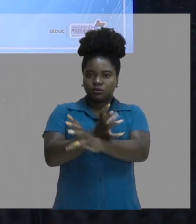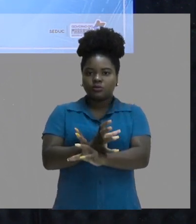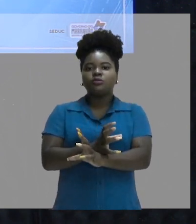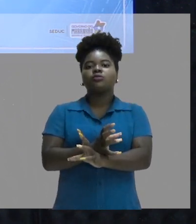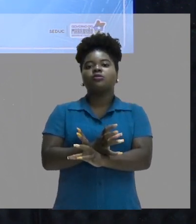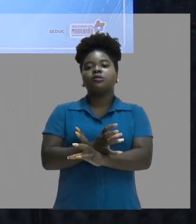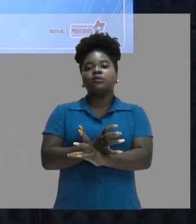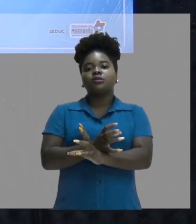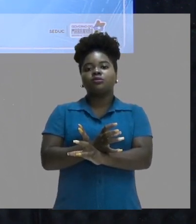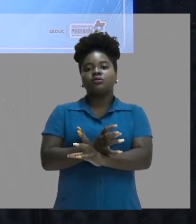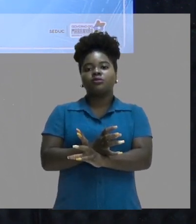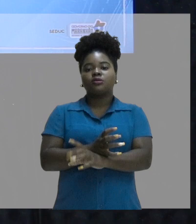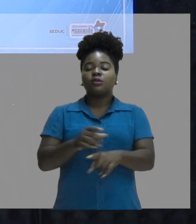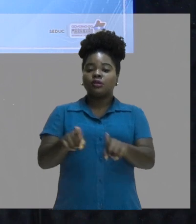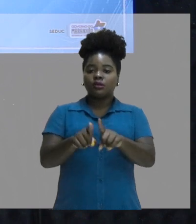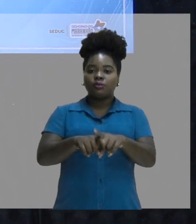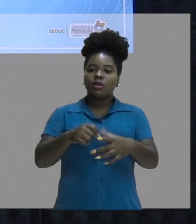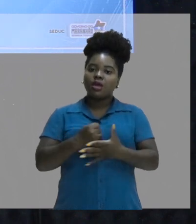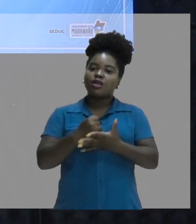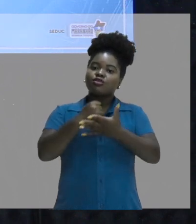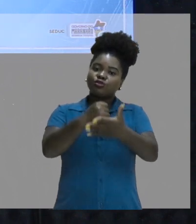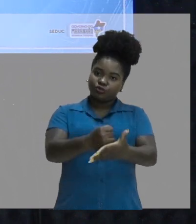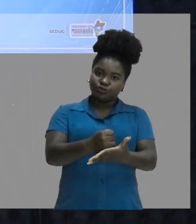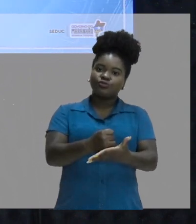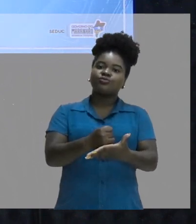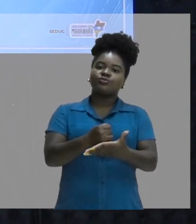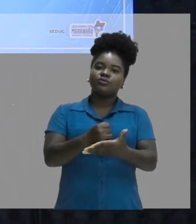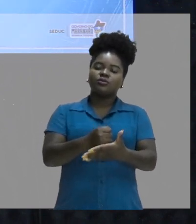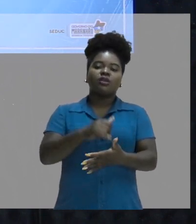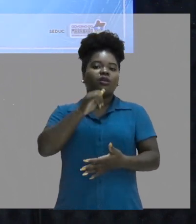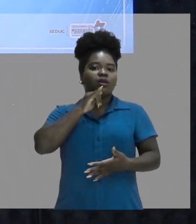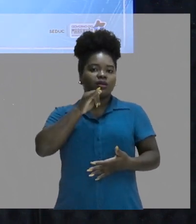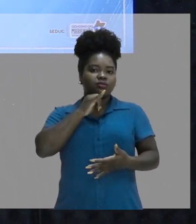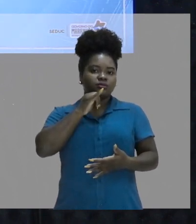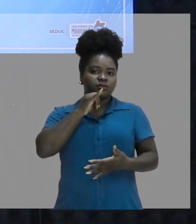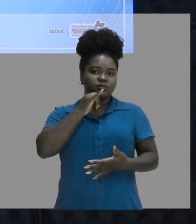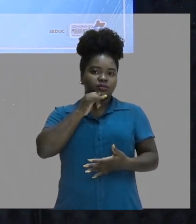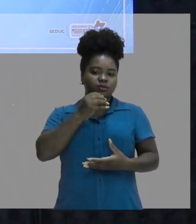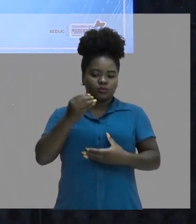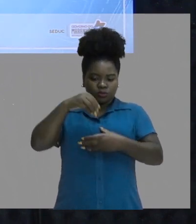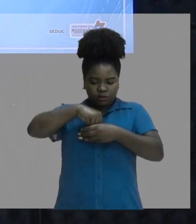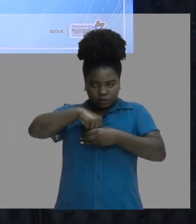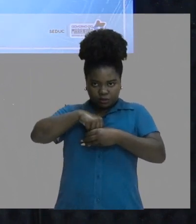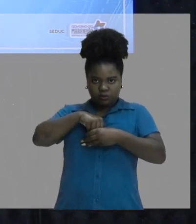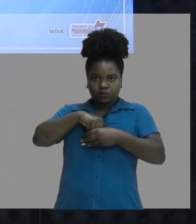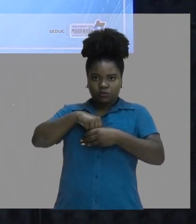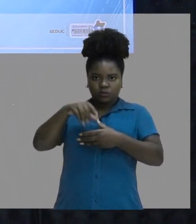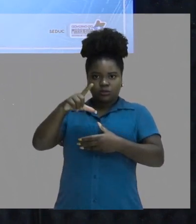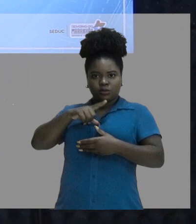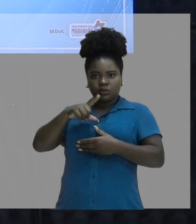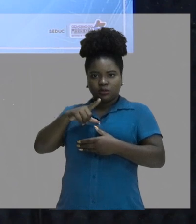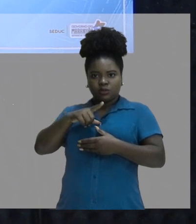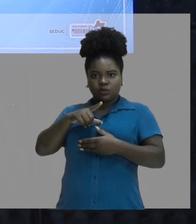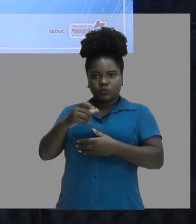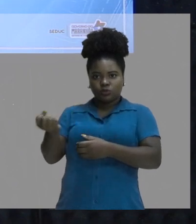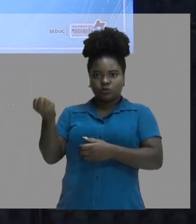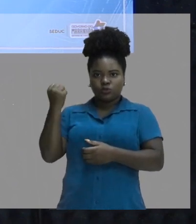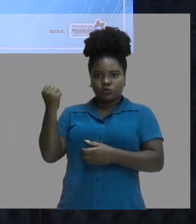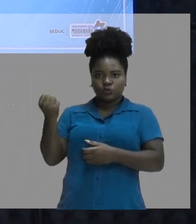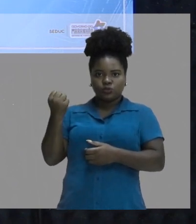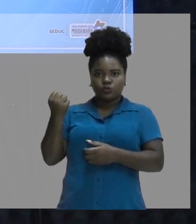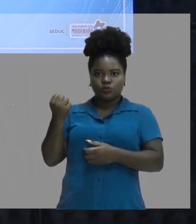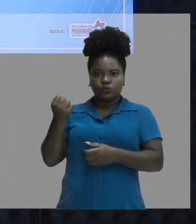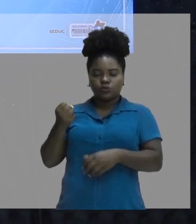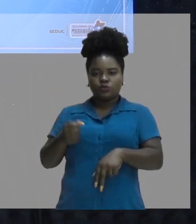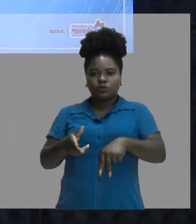auxiliam nesse fluxo sanguíneo. Por exemplo, na região inferior, nós temos o músculo gastrocnêmio e o sóleo, que são os